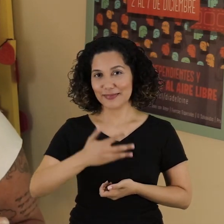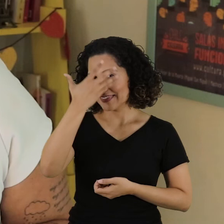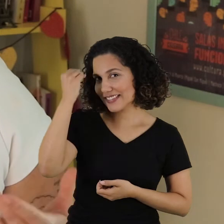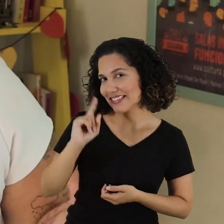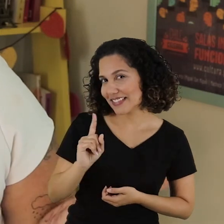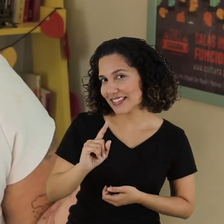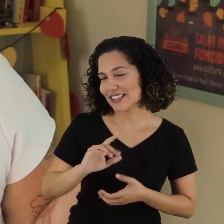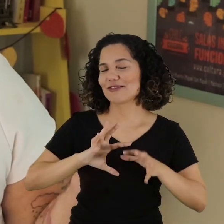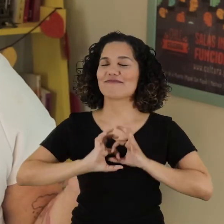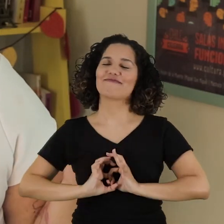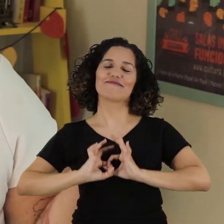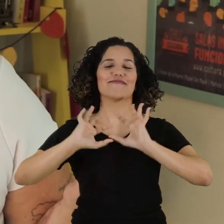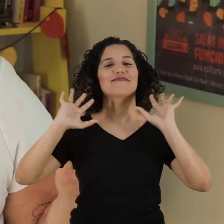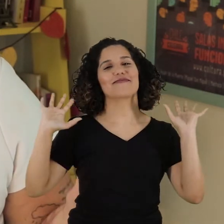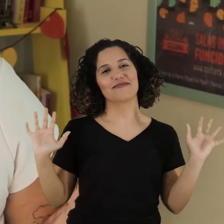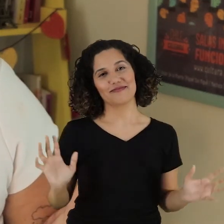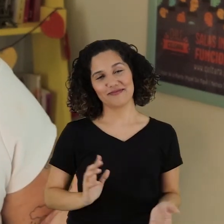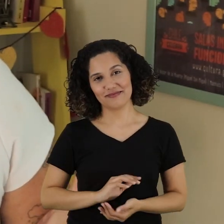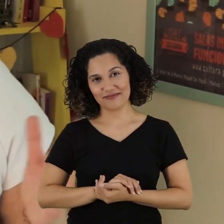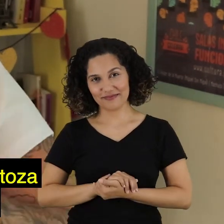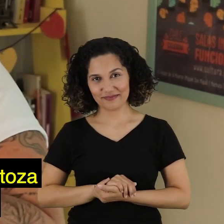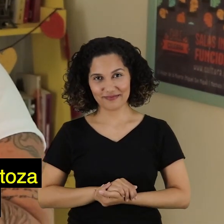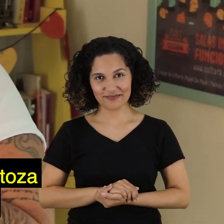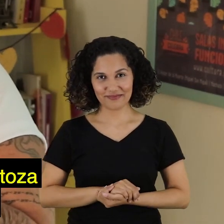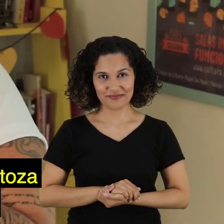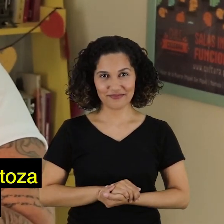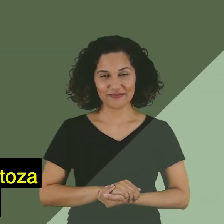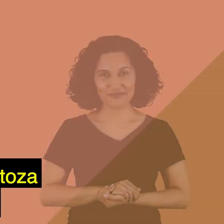@festivalcamomila. E não esqueça, permita-se.